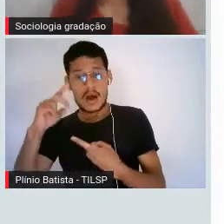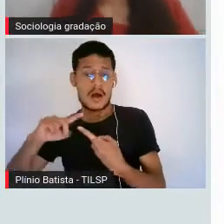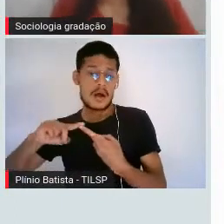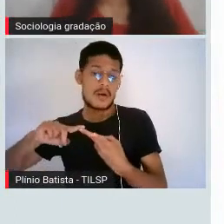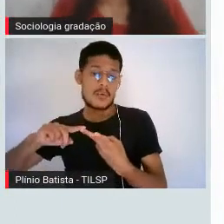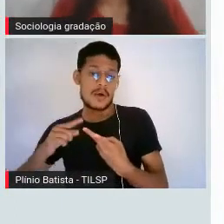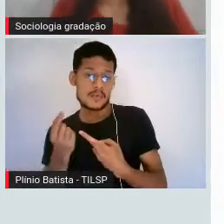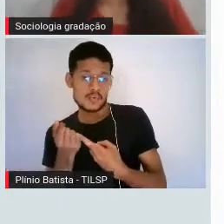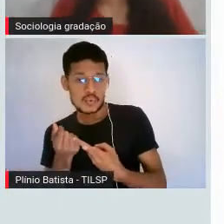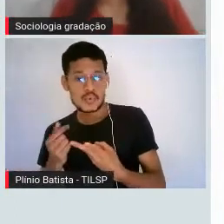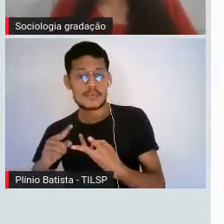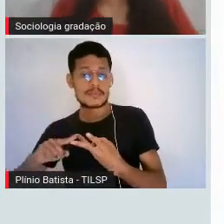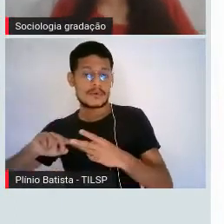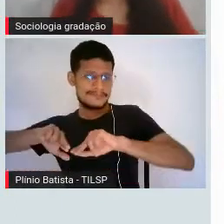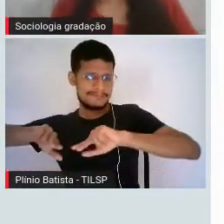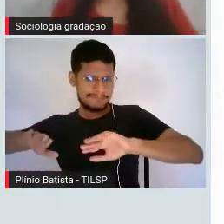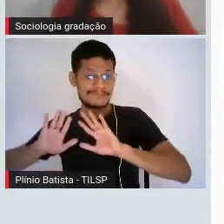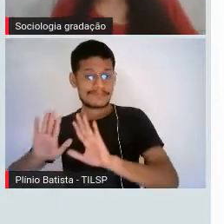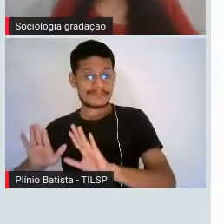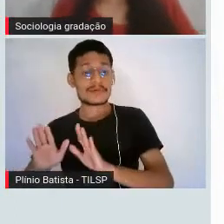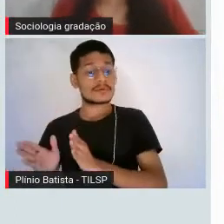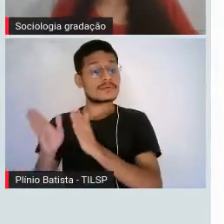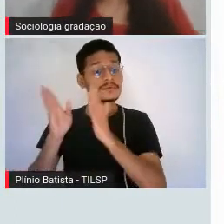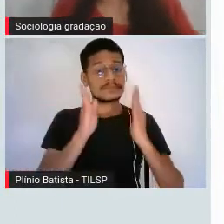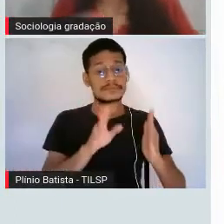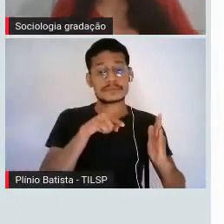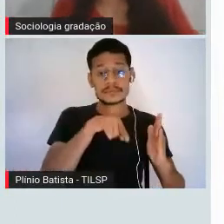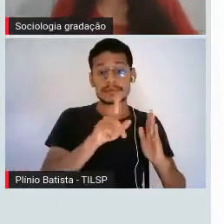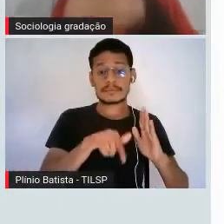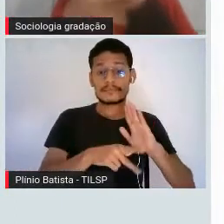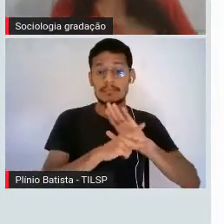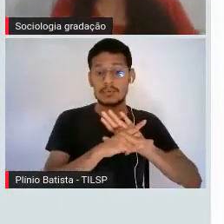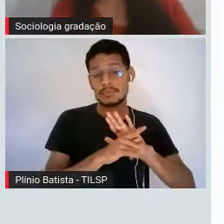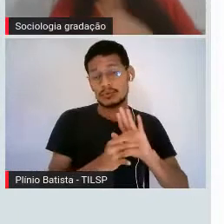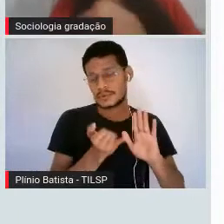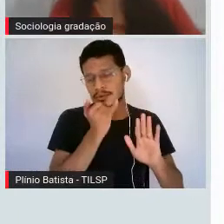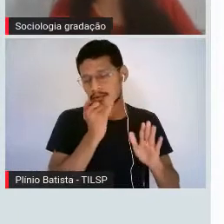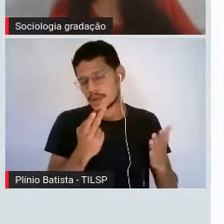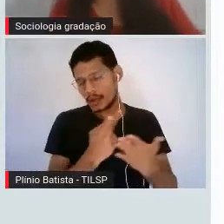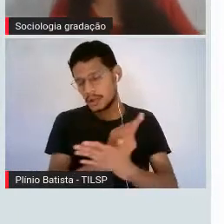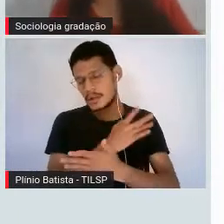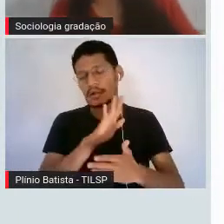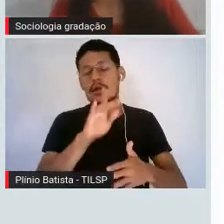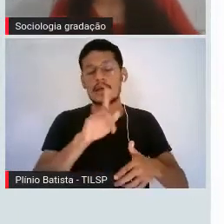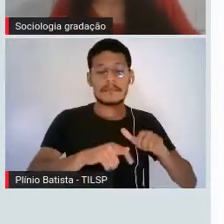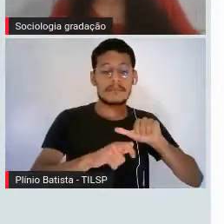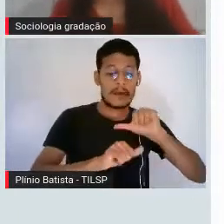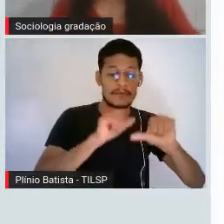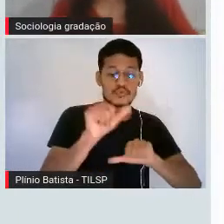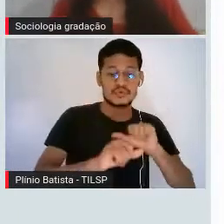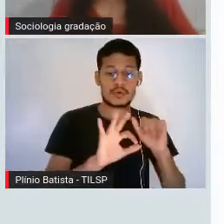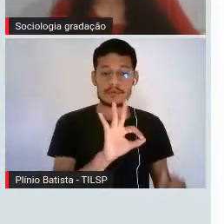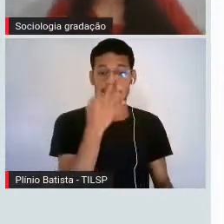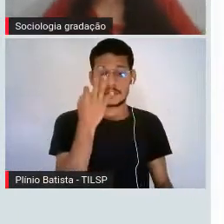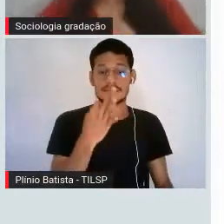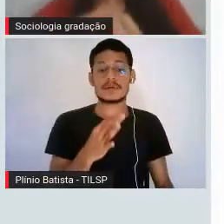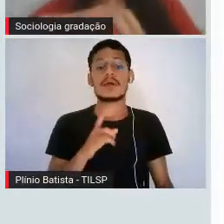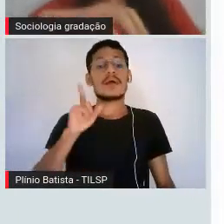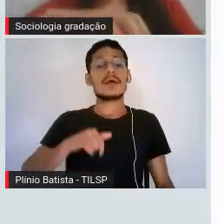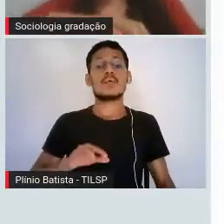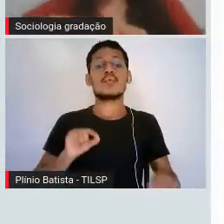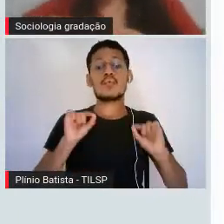a Revolução Industrial é no processo a Revolução Francesa é no processo em